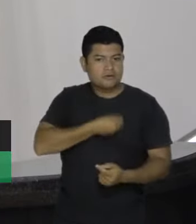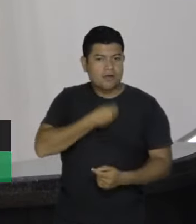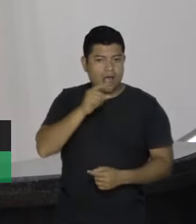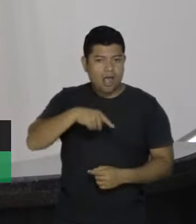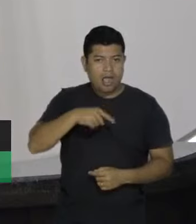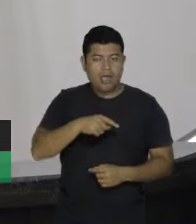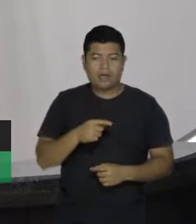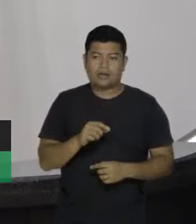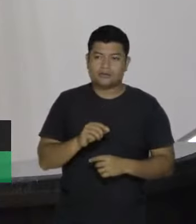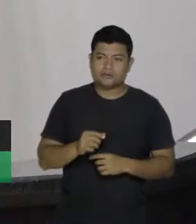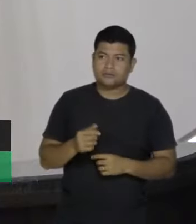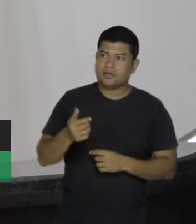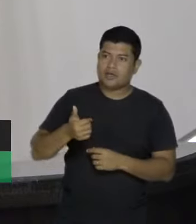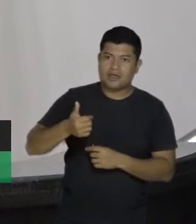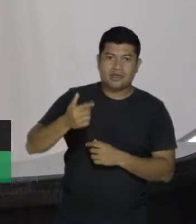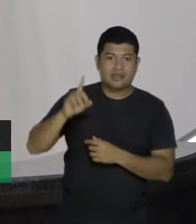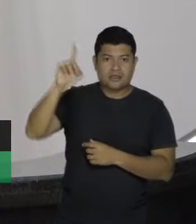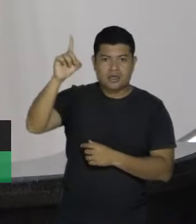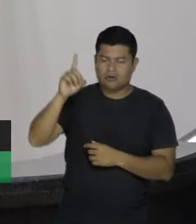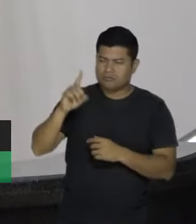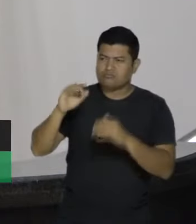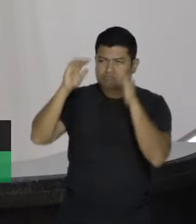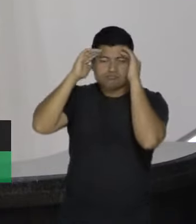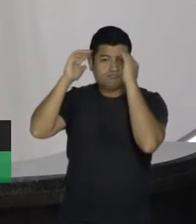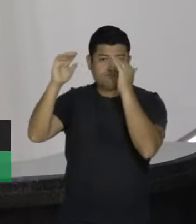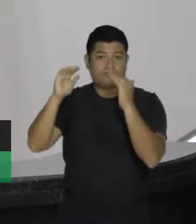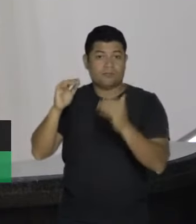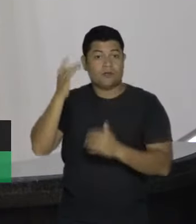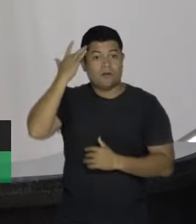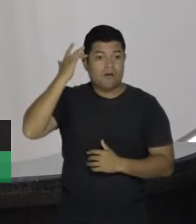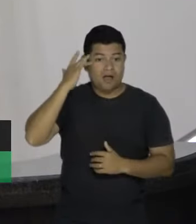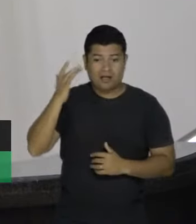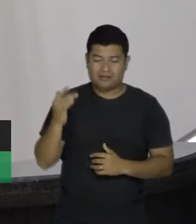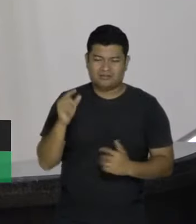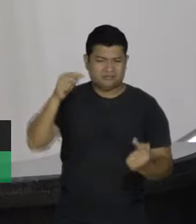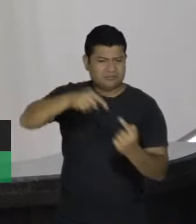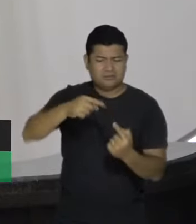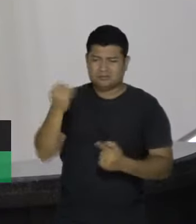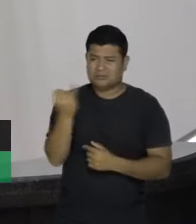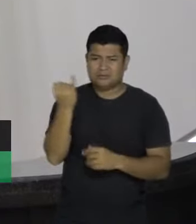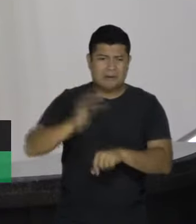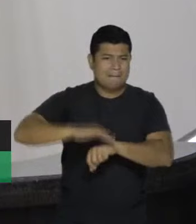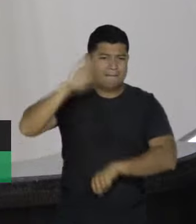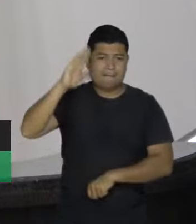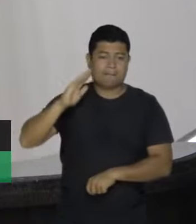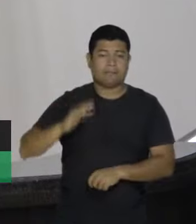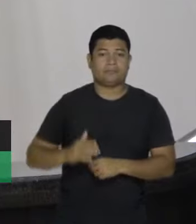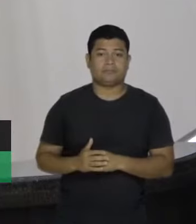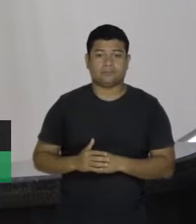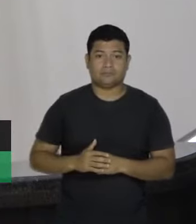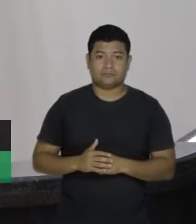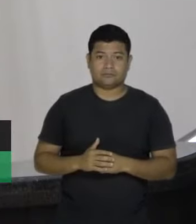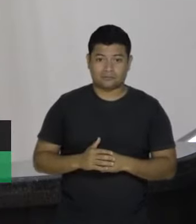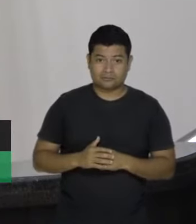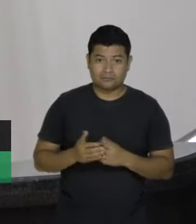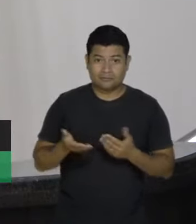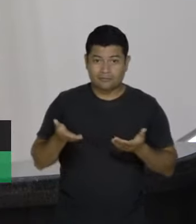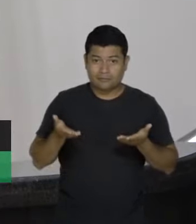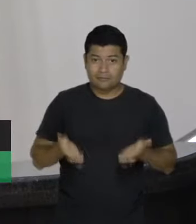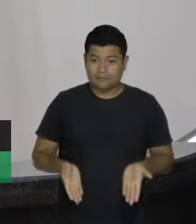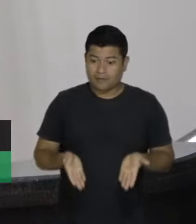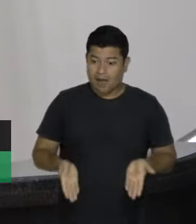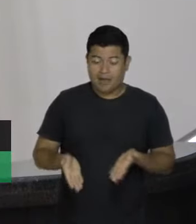a Deus, eu acho que essa missão é muito mais importante, Sérgio, do que essa pontual que desempenhas aqui